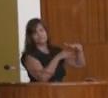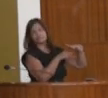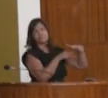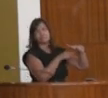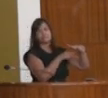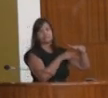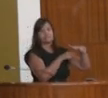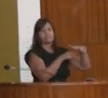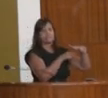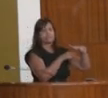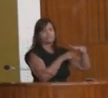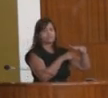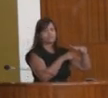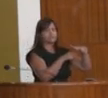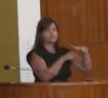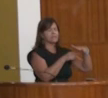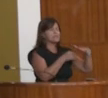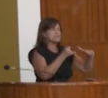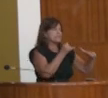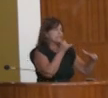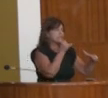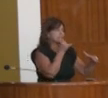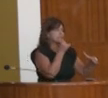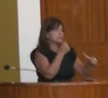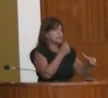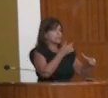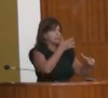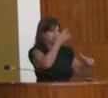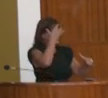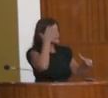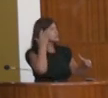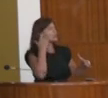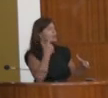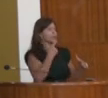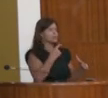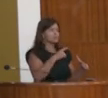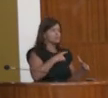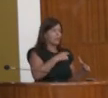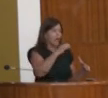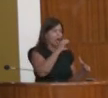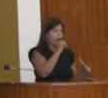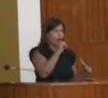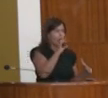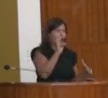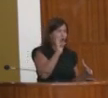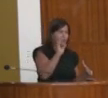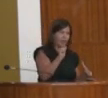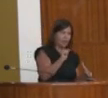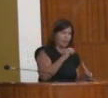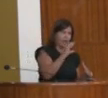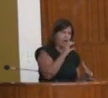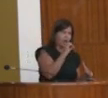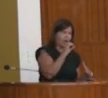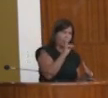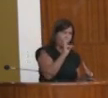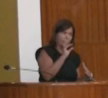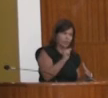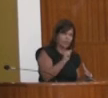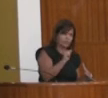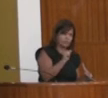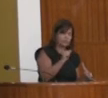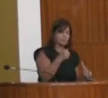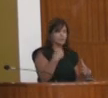a cada 100, 2% a cada 200 empregados, quem tem 100 empregados tem que cumprir 2% até